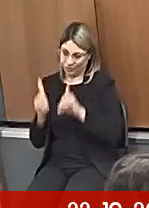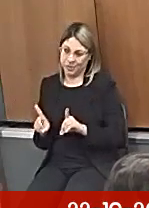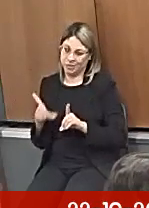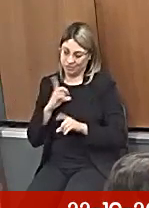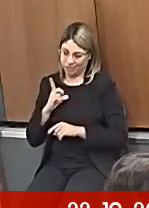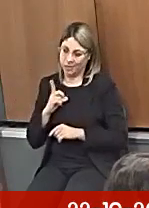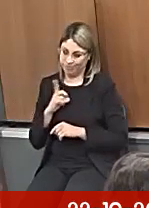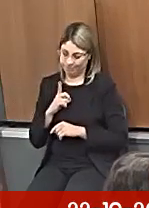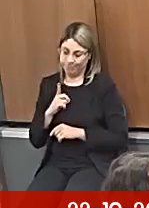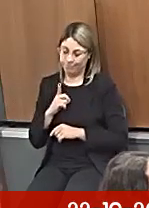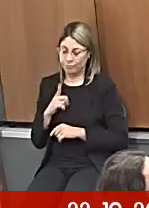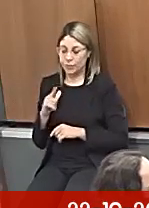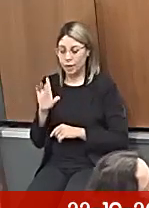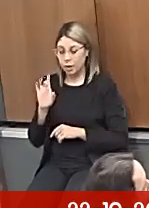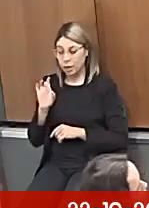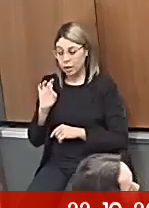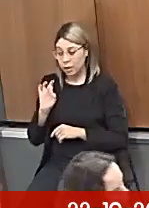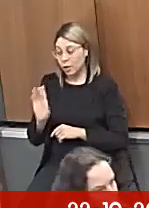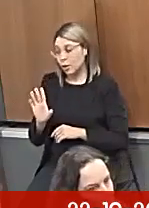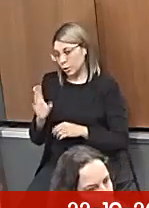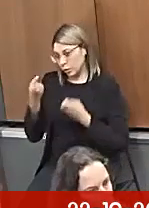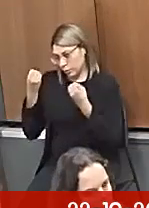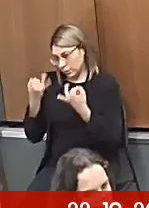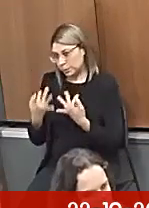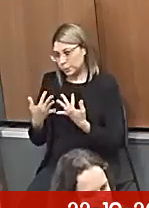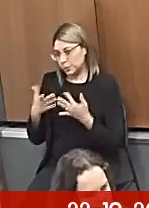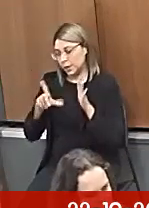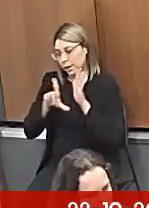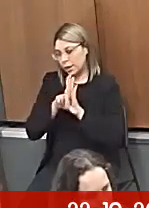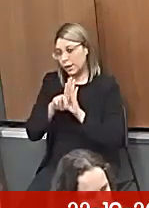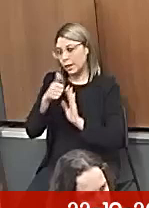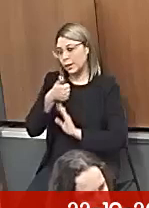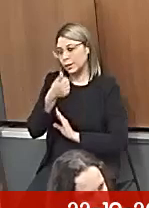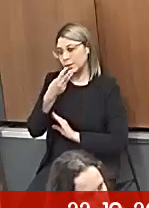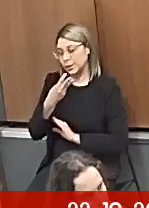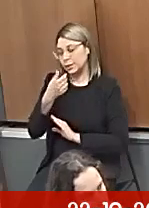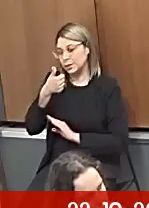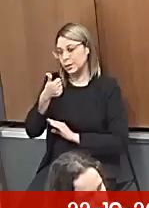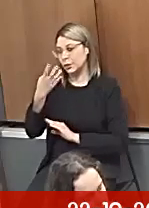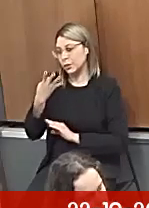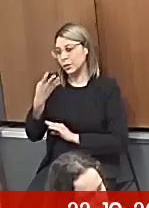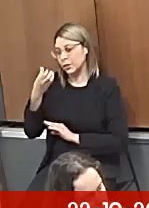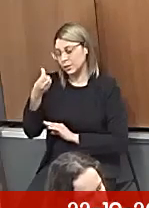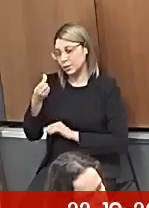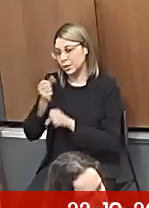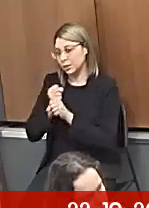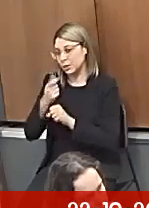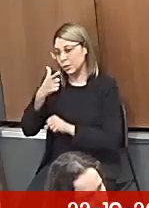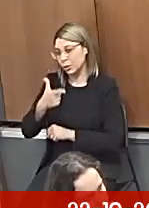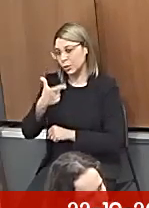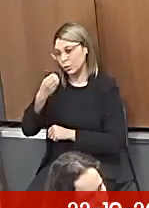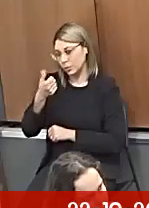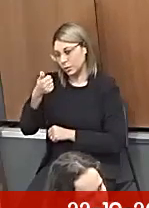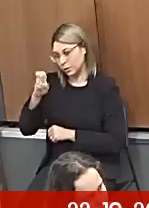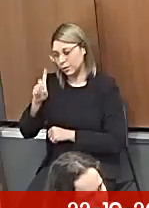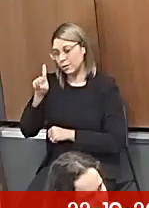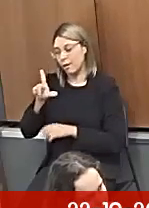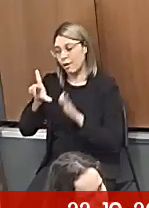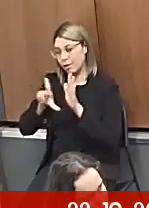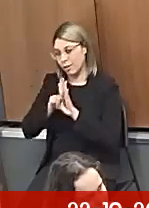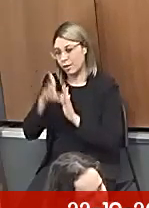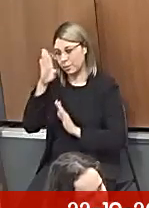deficiência. Eu só quero fazer uma leitura aqui na Lei 13.146 de 2015, né, a Lei Brasileira de